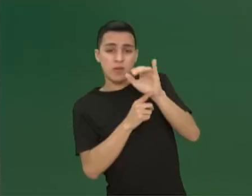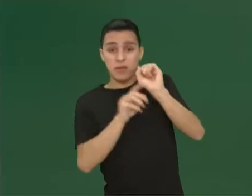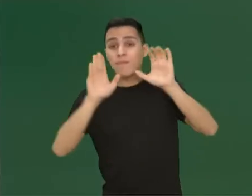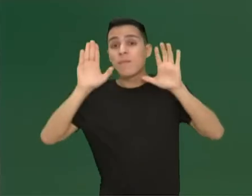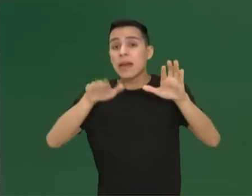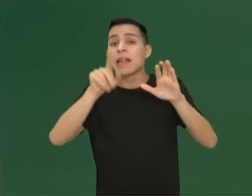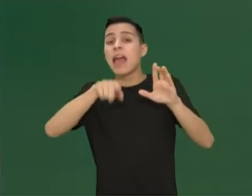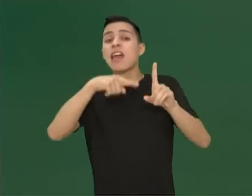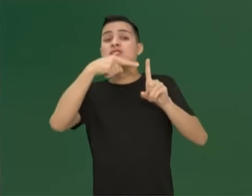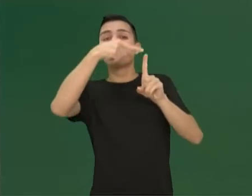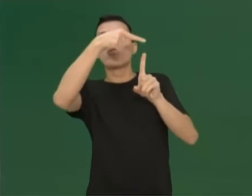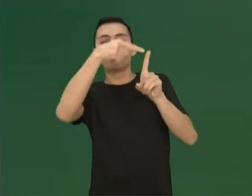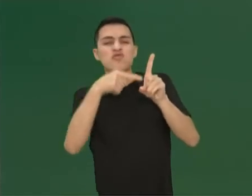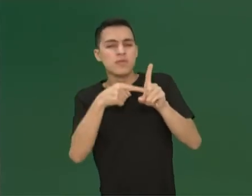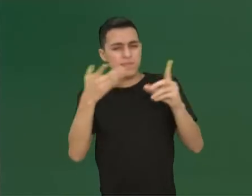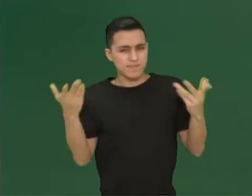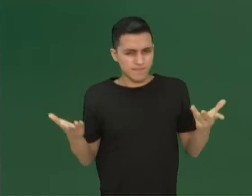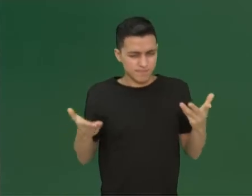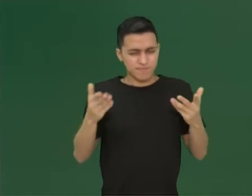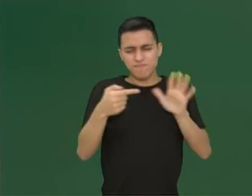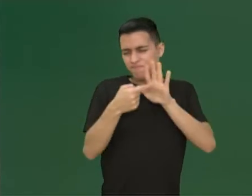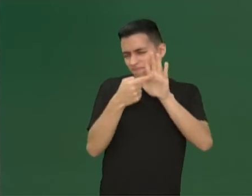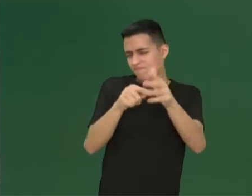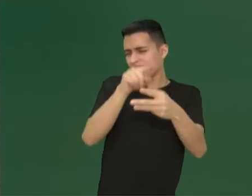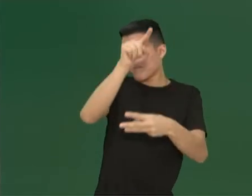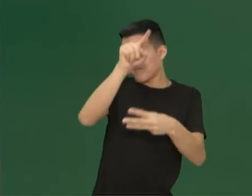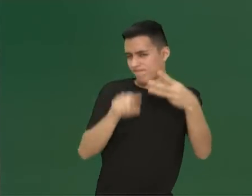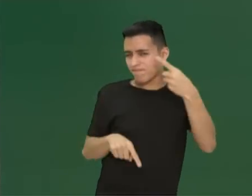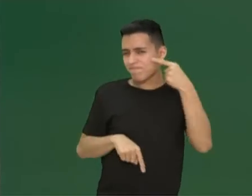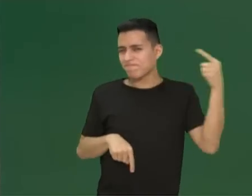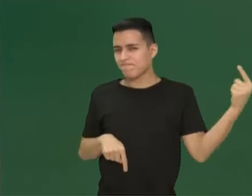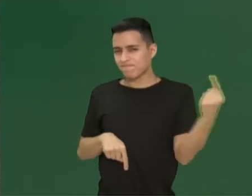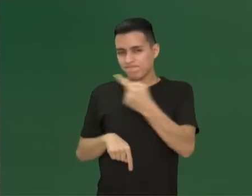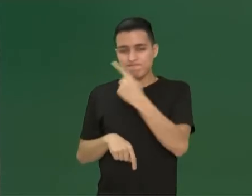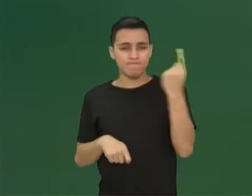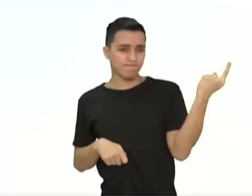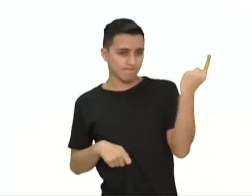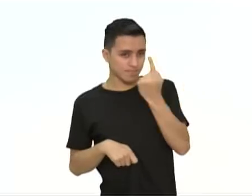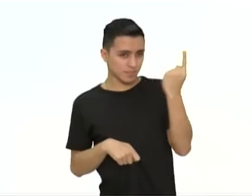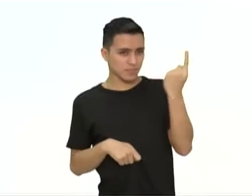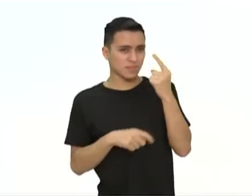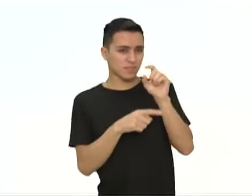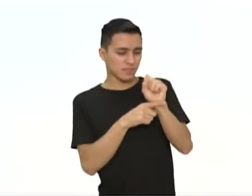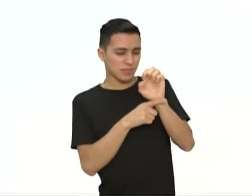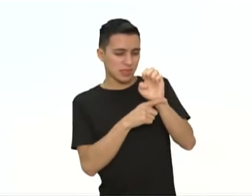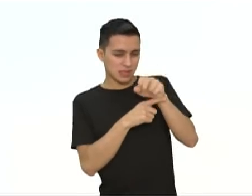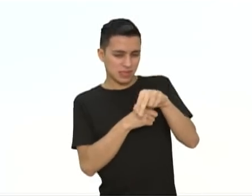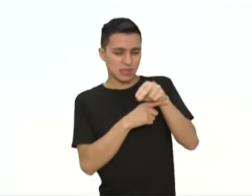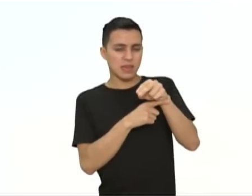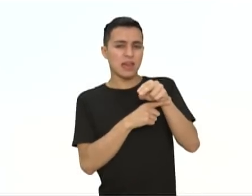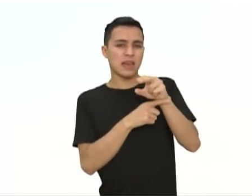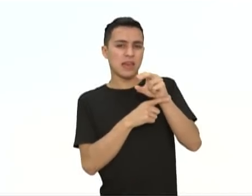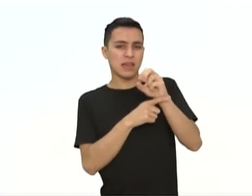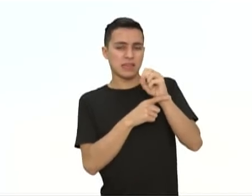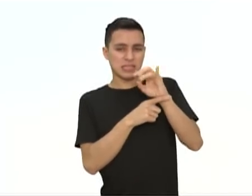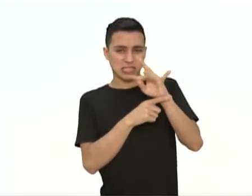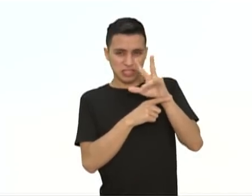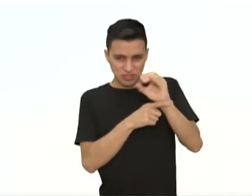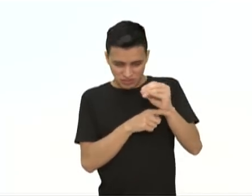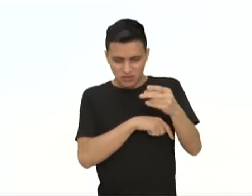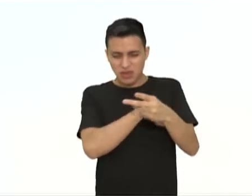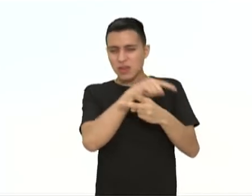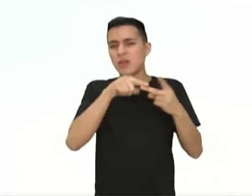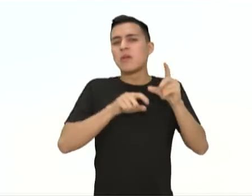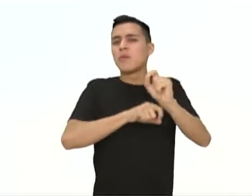de neurônios. Eu vou apresentar para vocês três tipos. O primeiro é o sensitivo ou aferente, o segundo